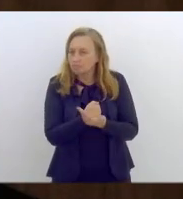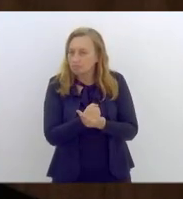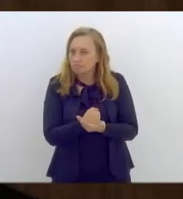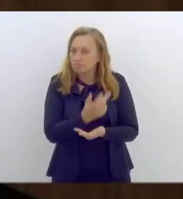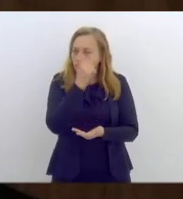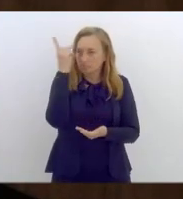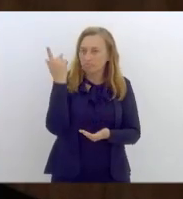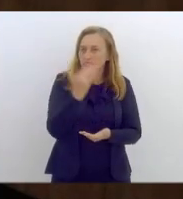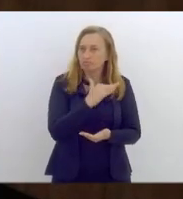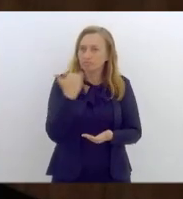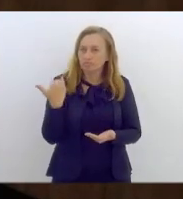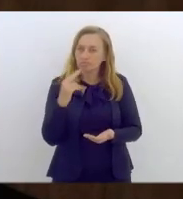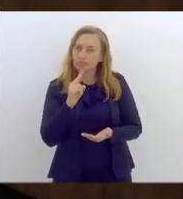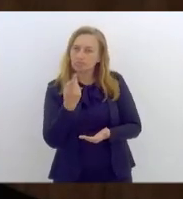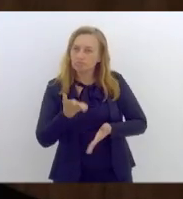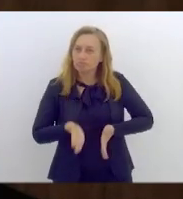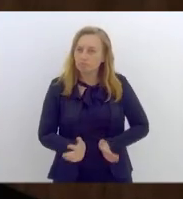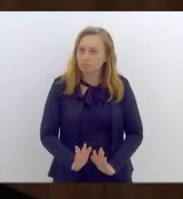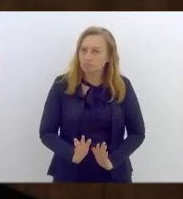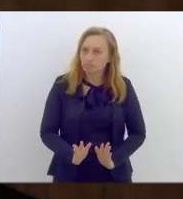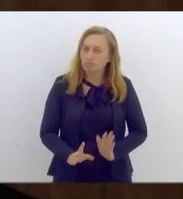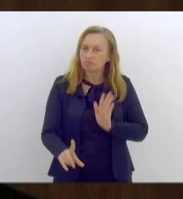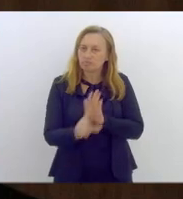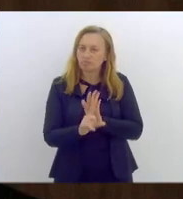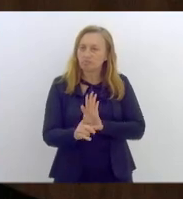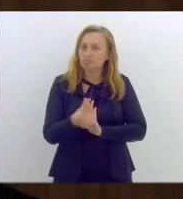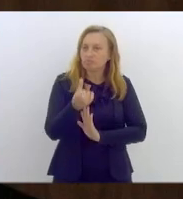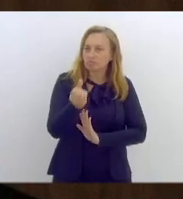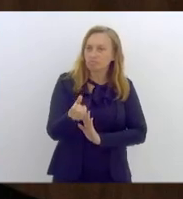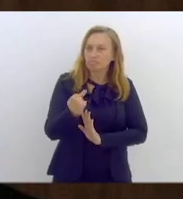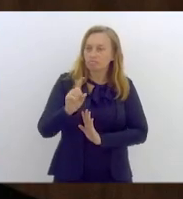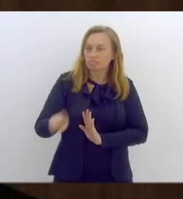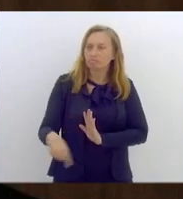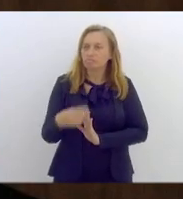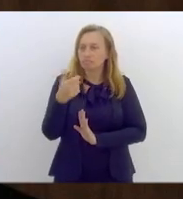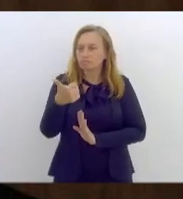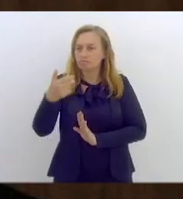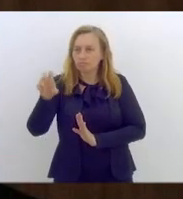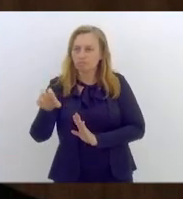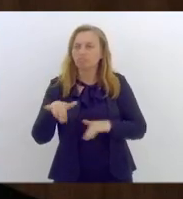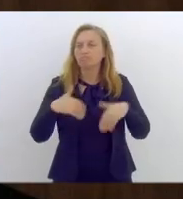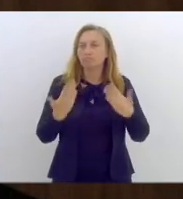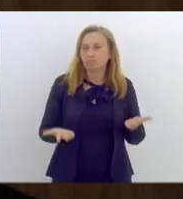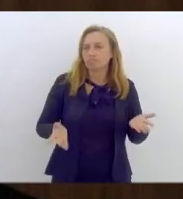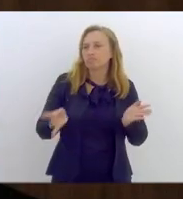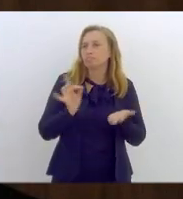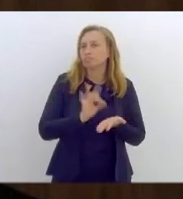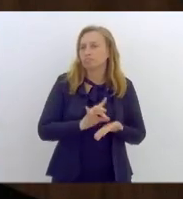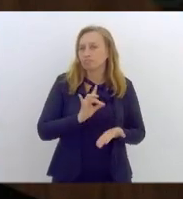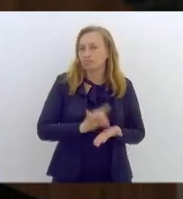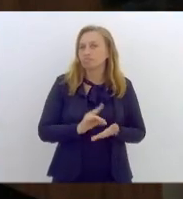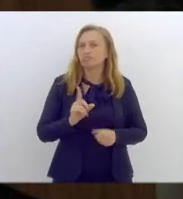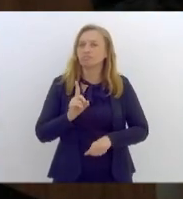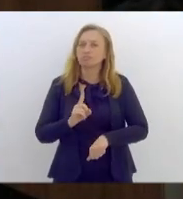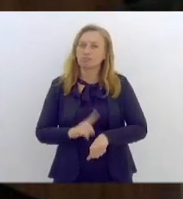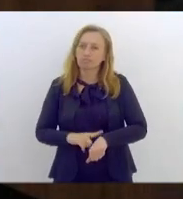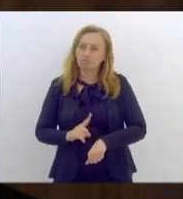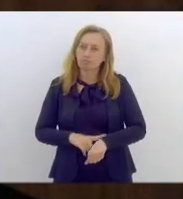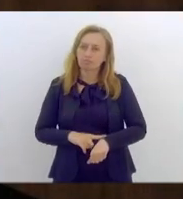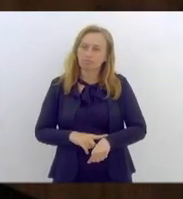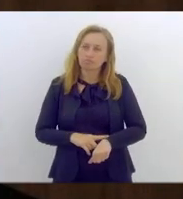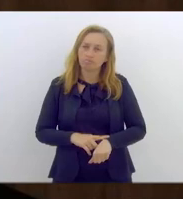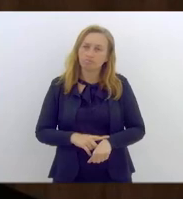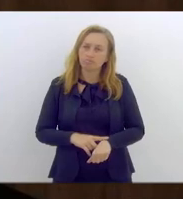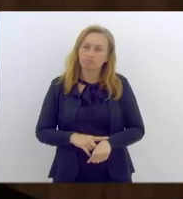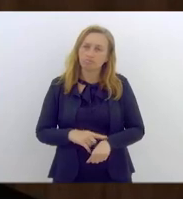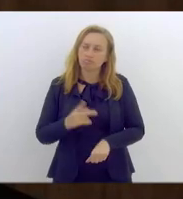nascimento na regida pela lei 6.015 Então na verdade neste momento eu vou dar